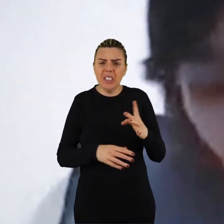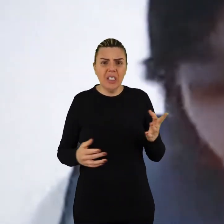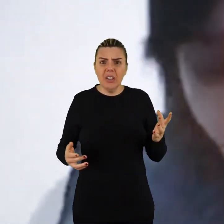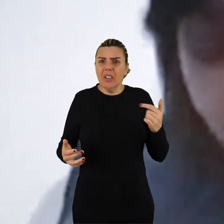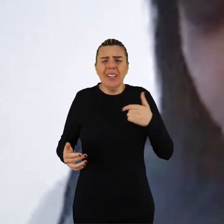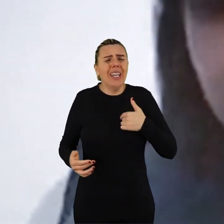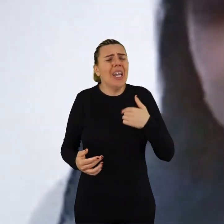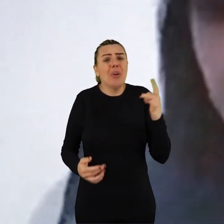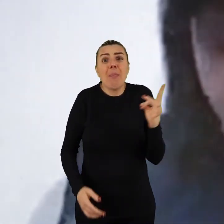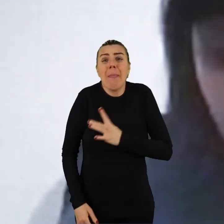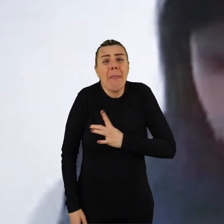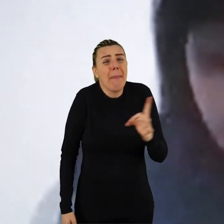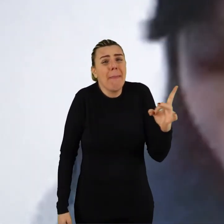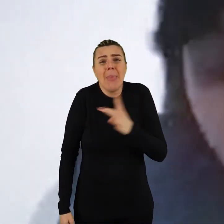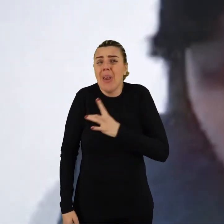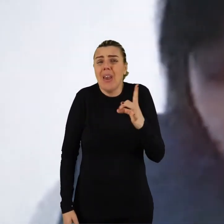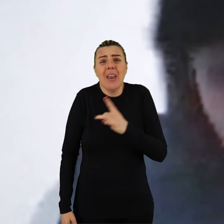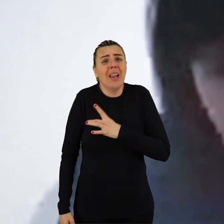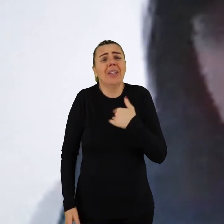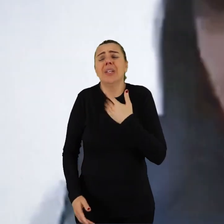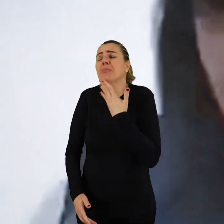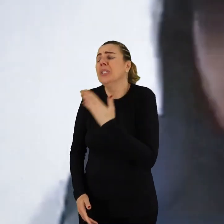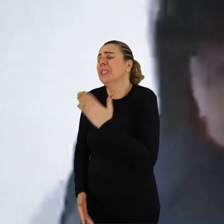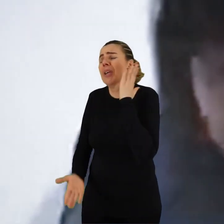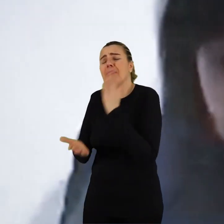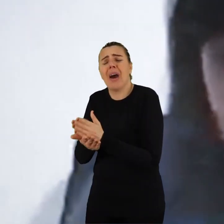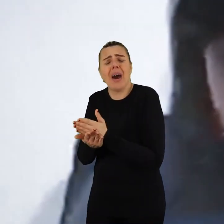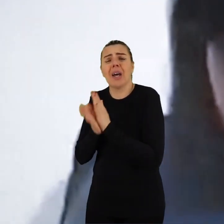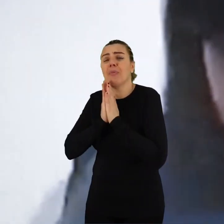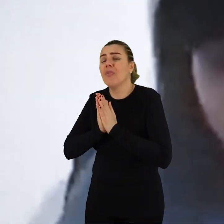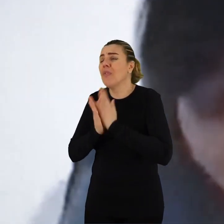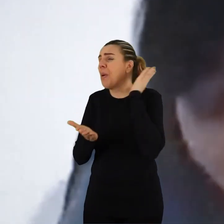eu fiquei com muito medo e eu pedi para ele parar e